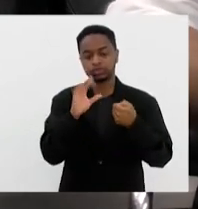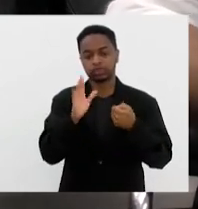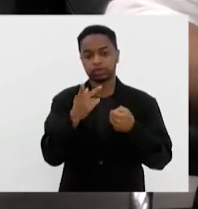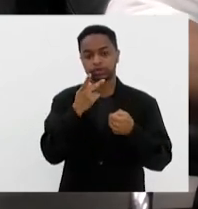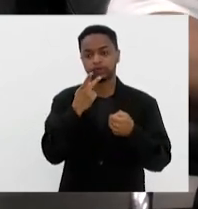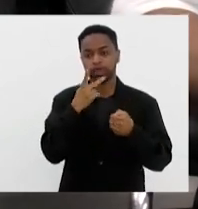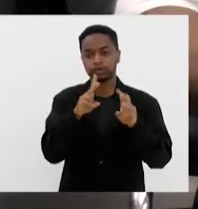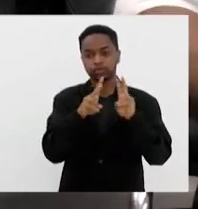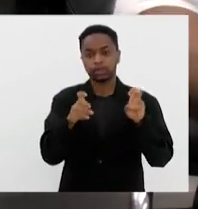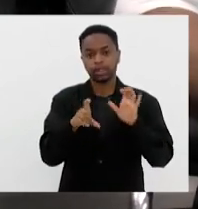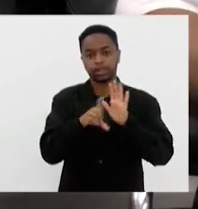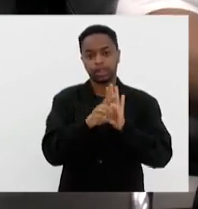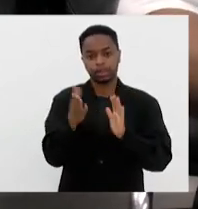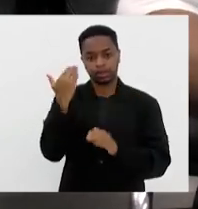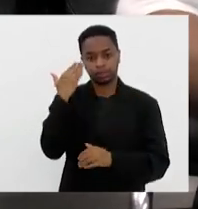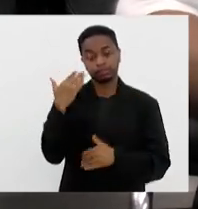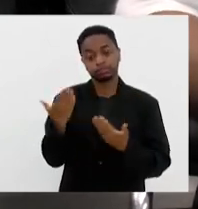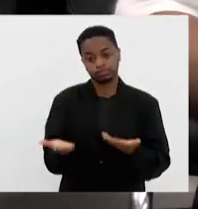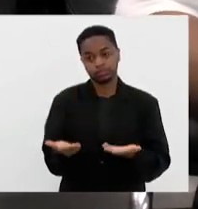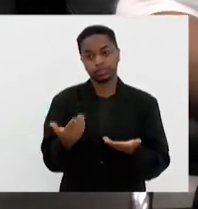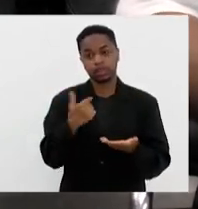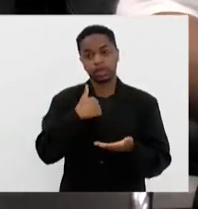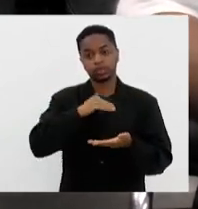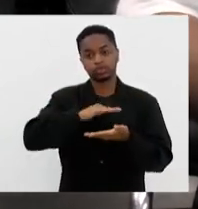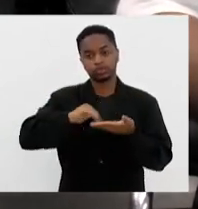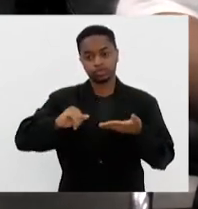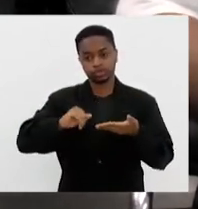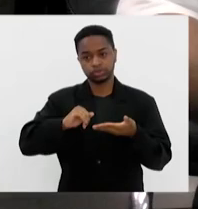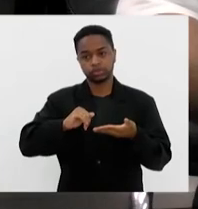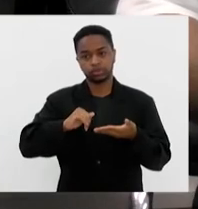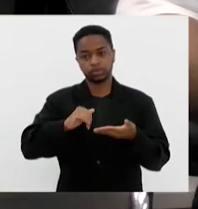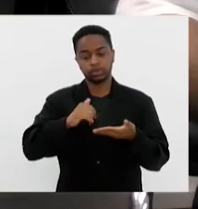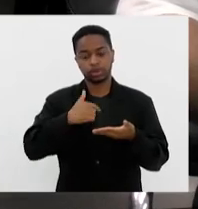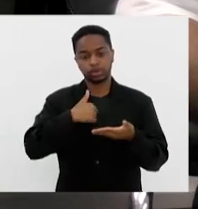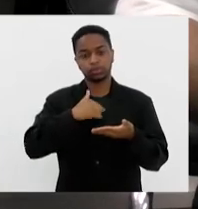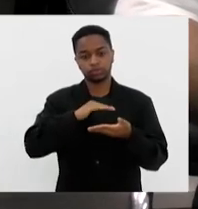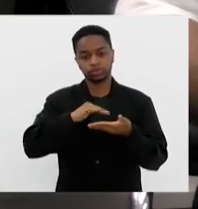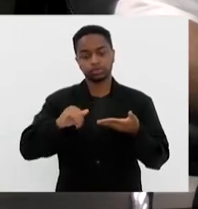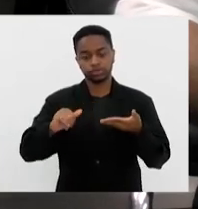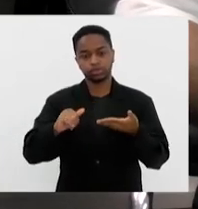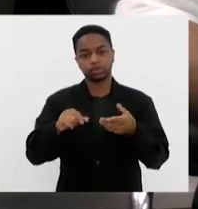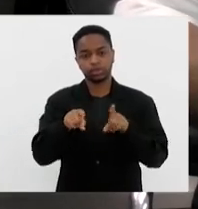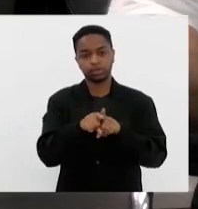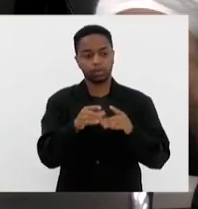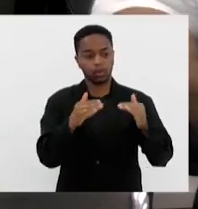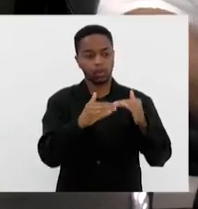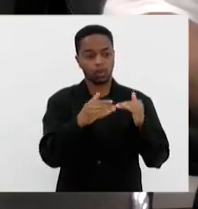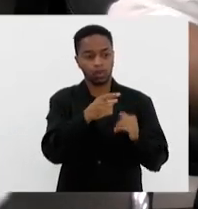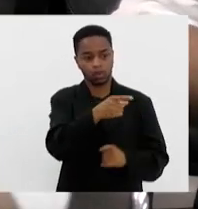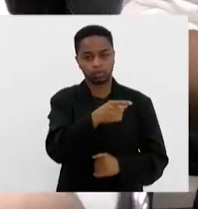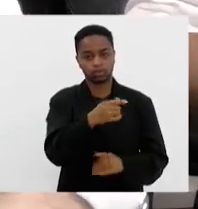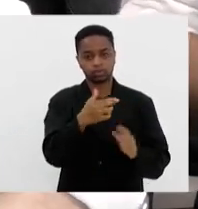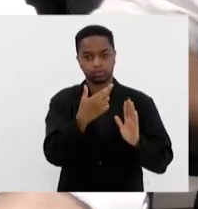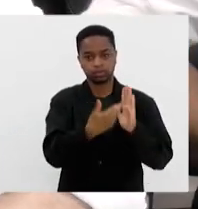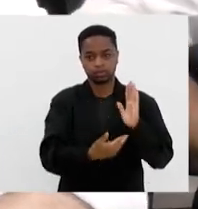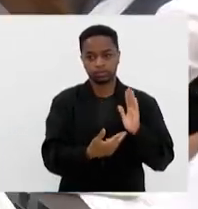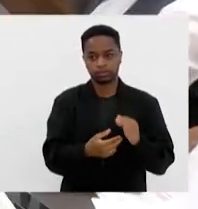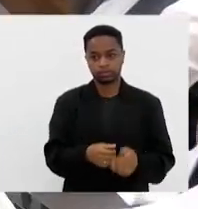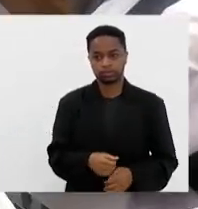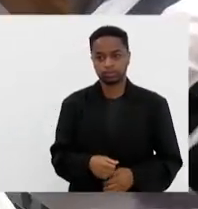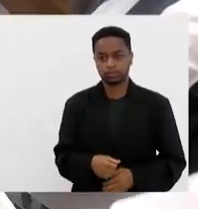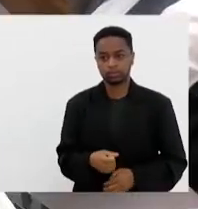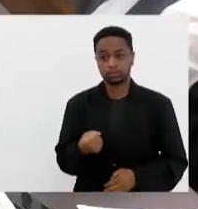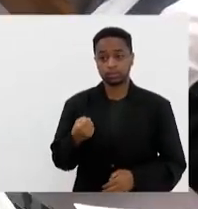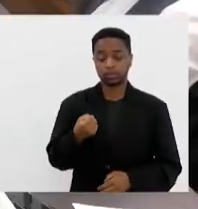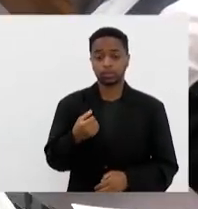Então, dessa maneira, eu retiro a observação e passo a concordar com o relatório. Qual é o item da pauta?